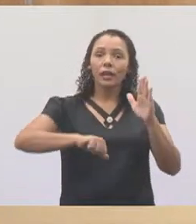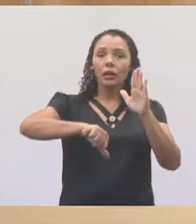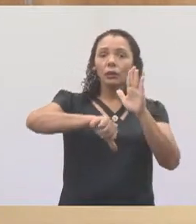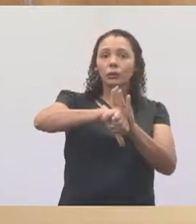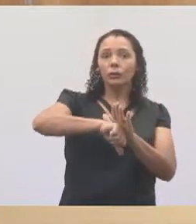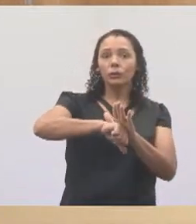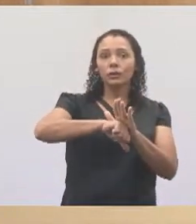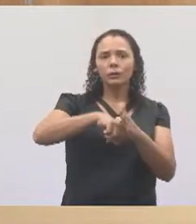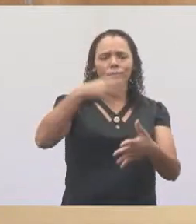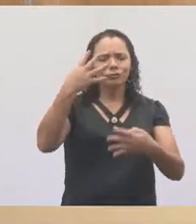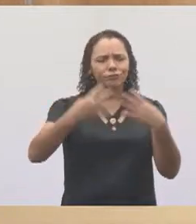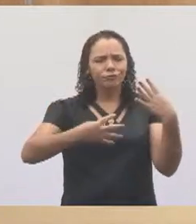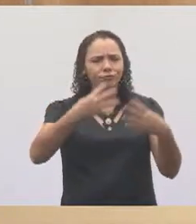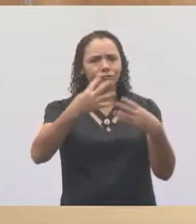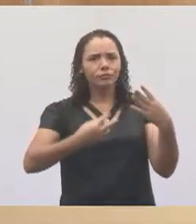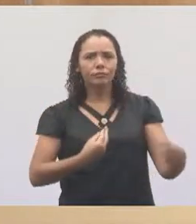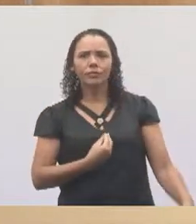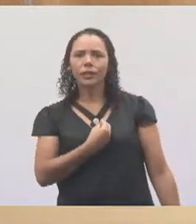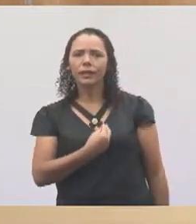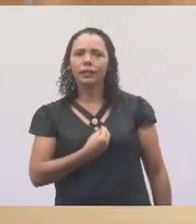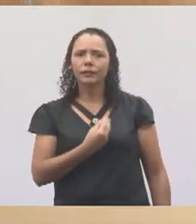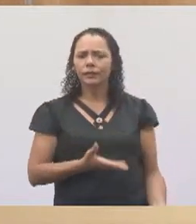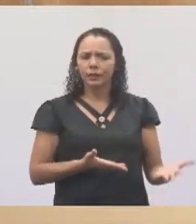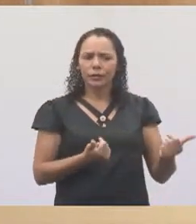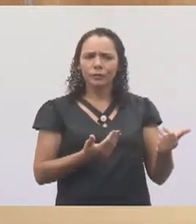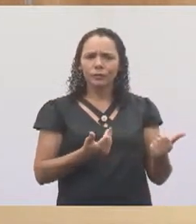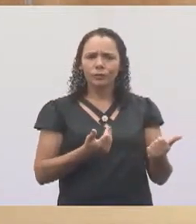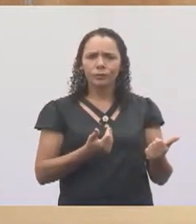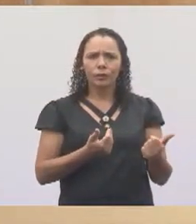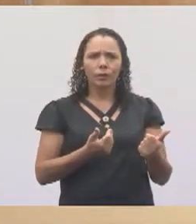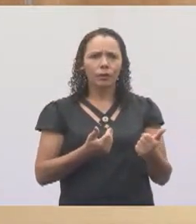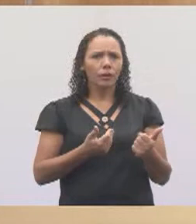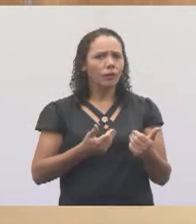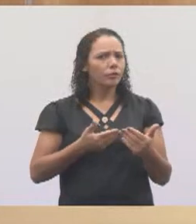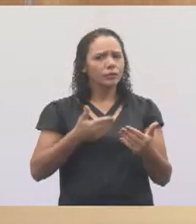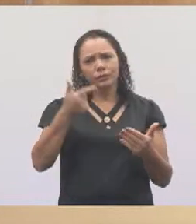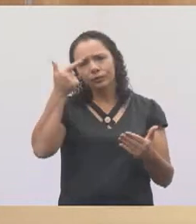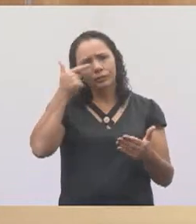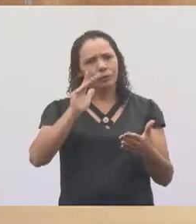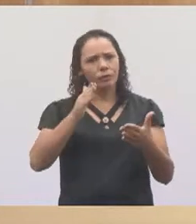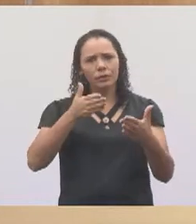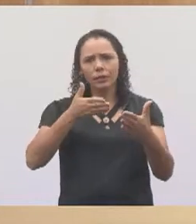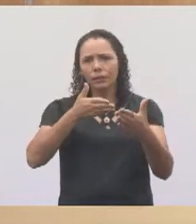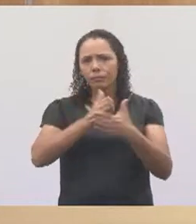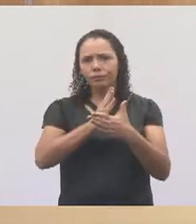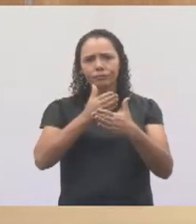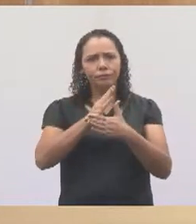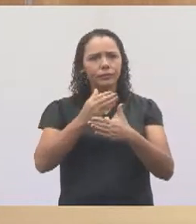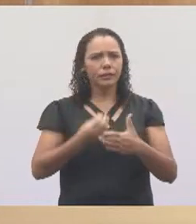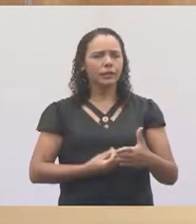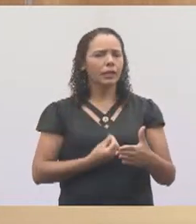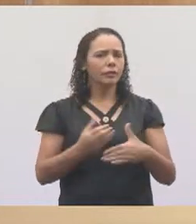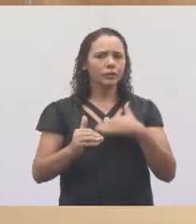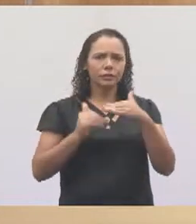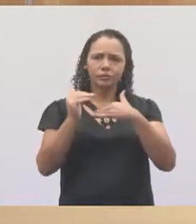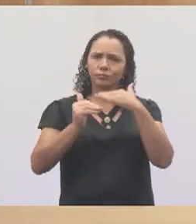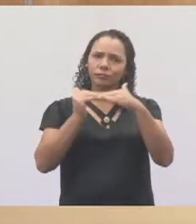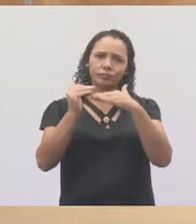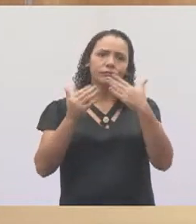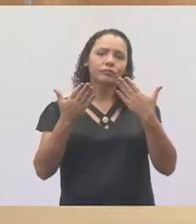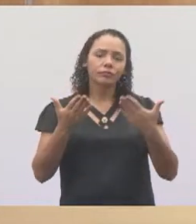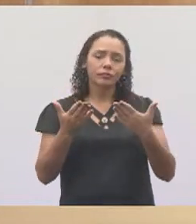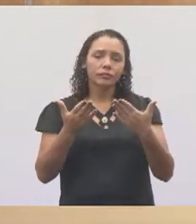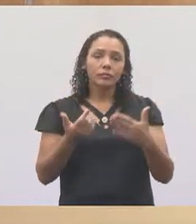criminalidade interrompe o futuro de muitos jovens na nossa cidade, no nosso país. E eu, certa